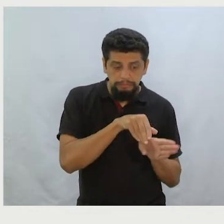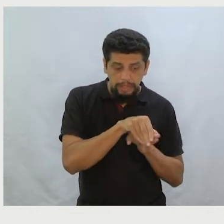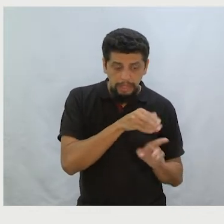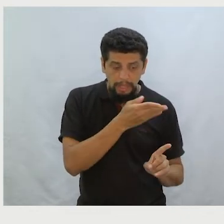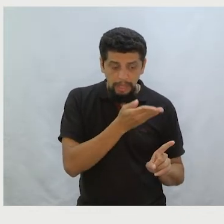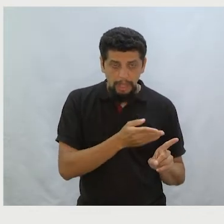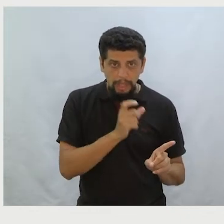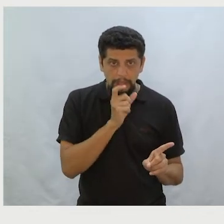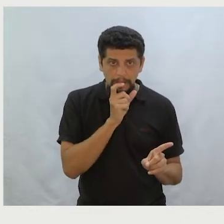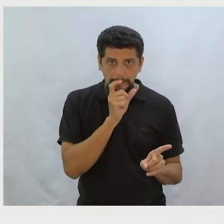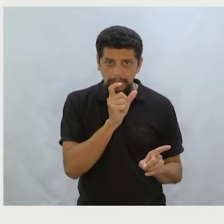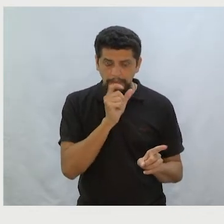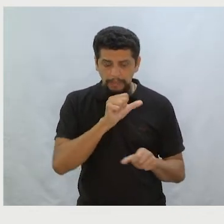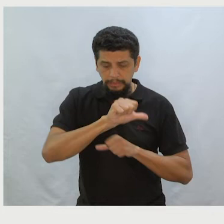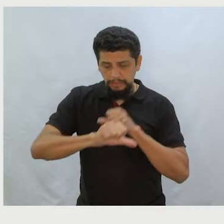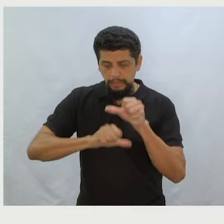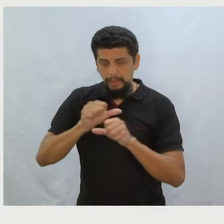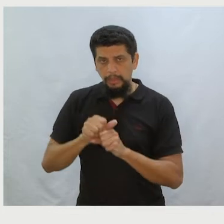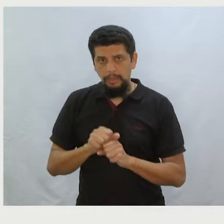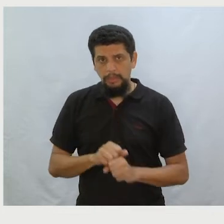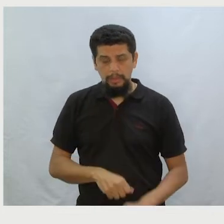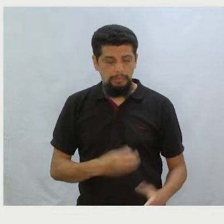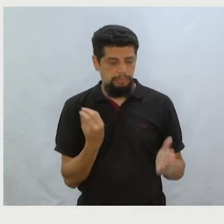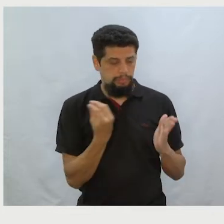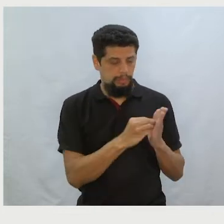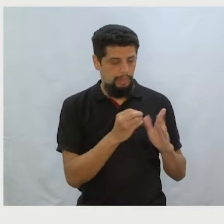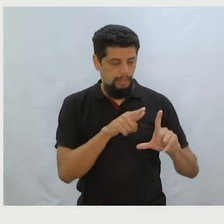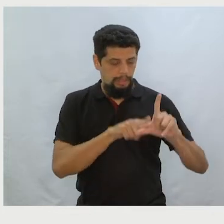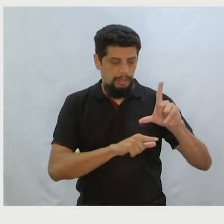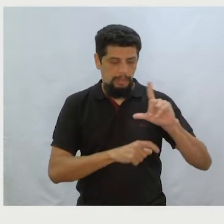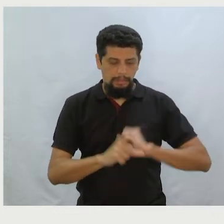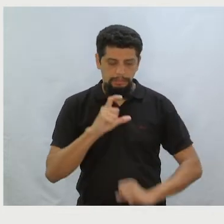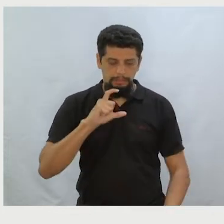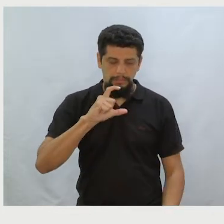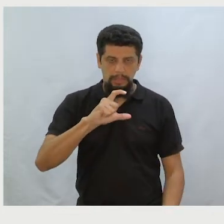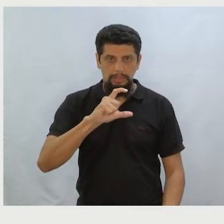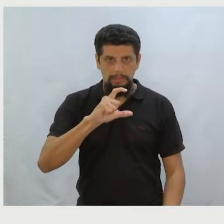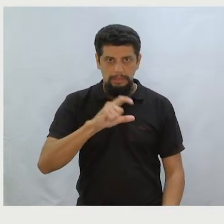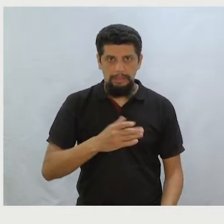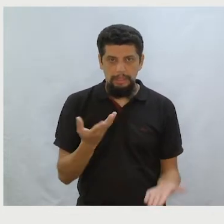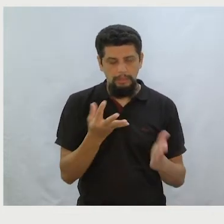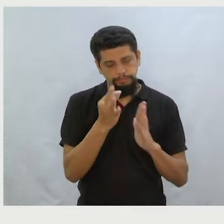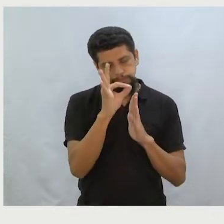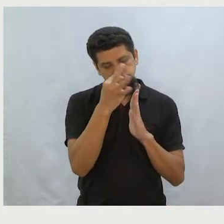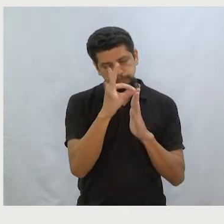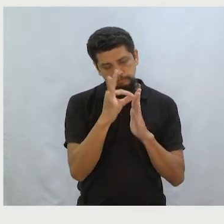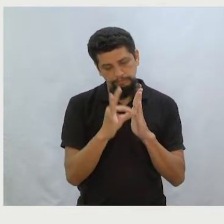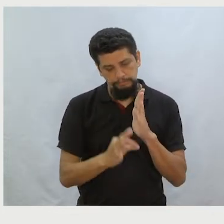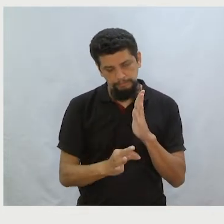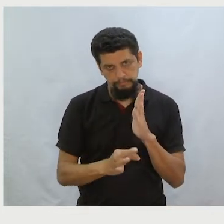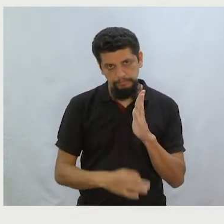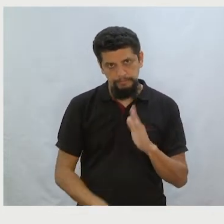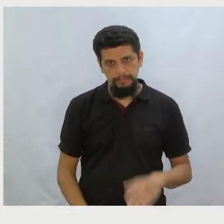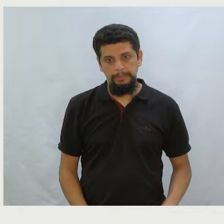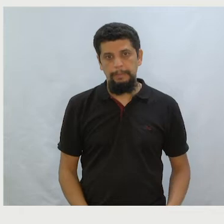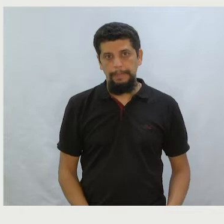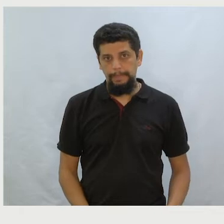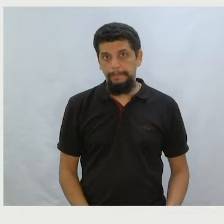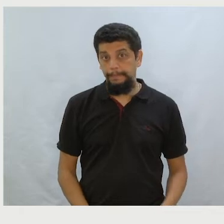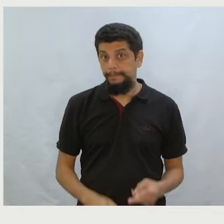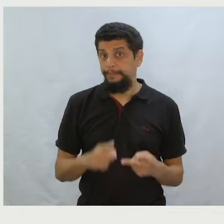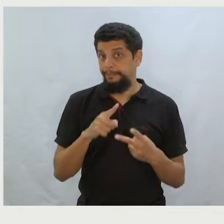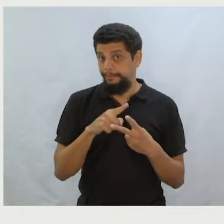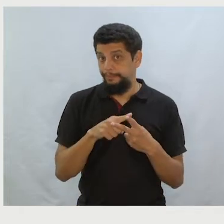troca né de umas palavras colocar a letra maiúscula tirar umas palavras a correção dos